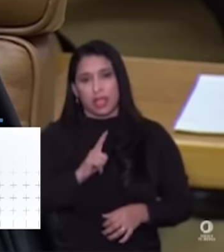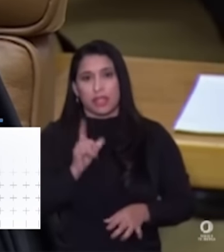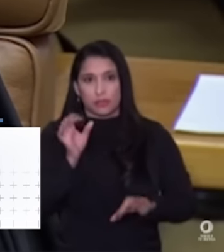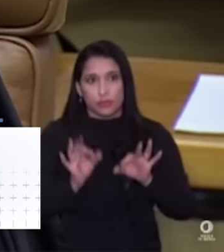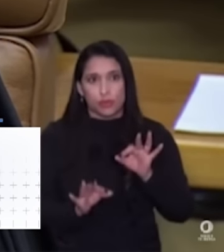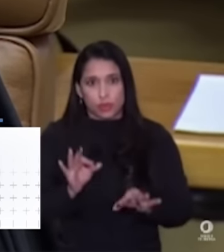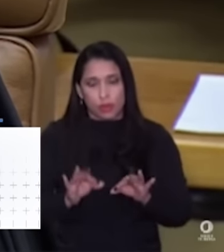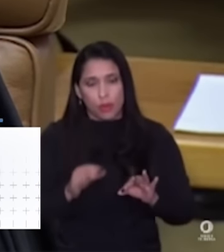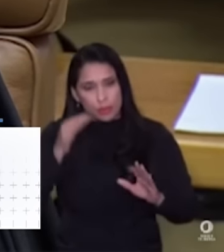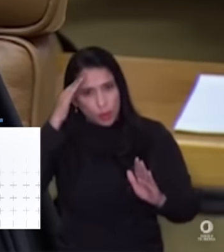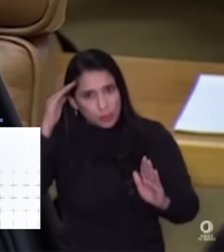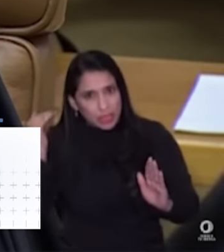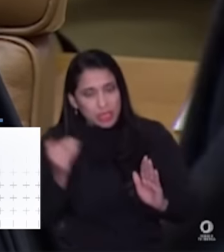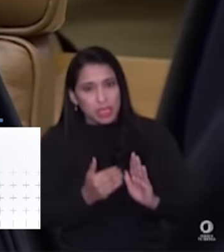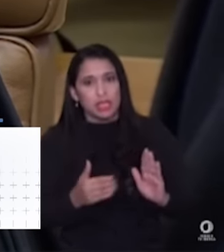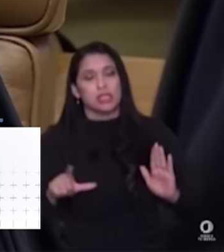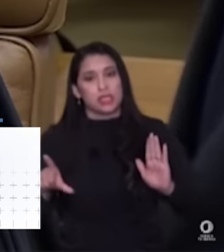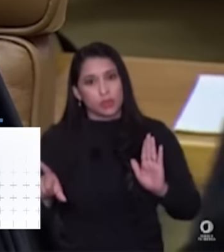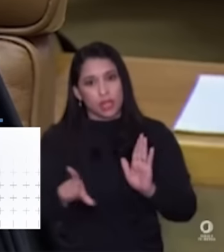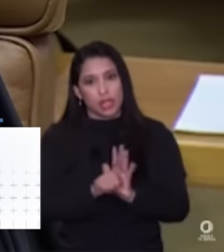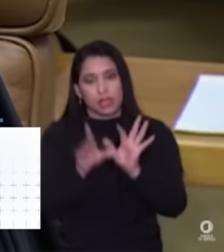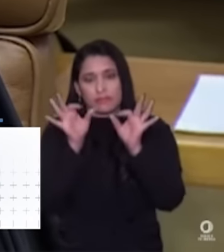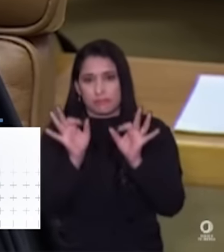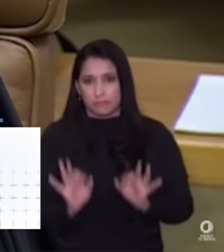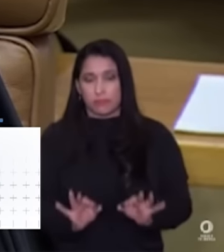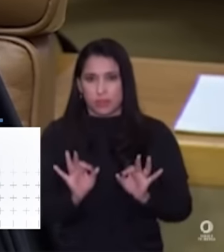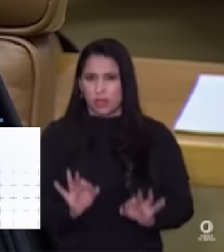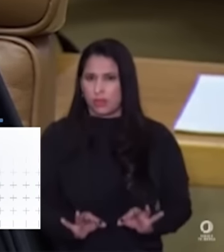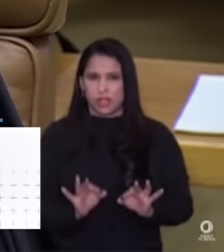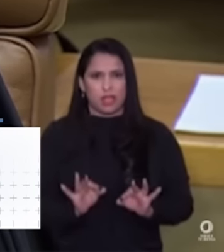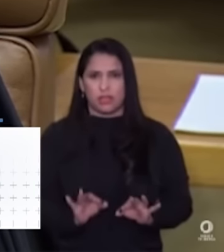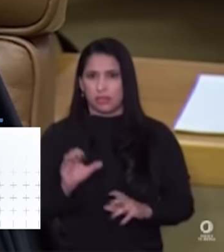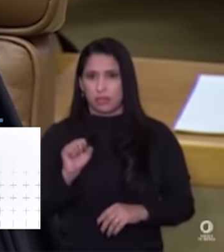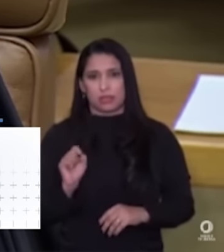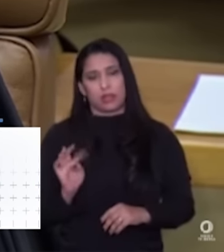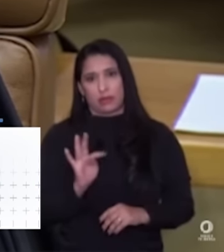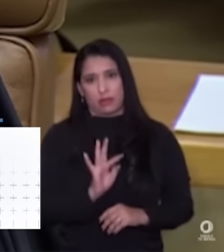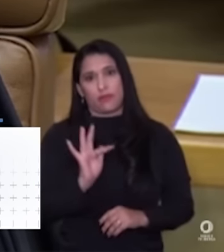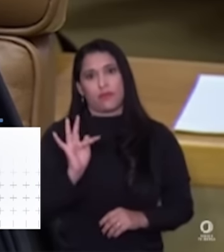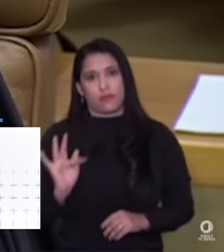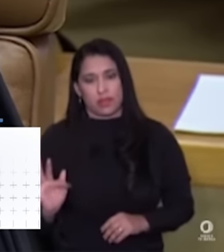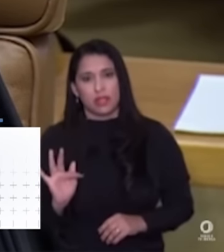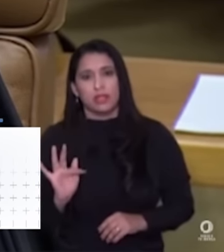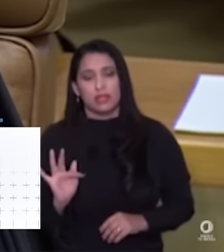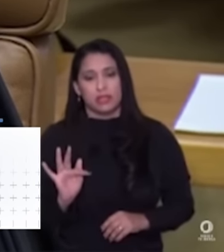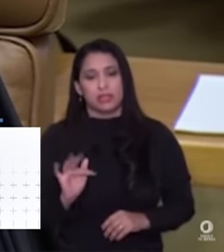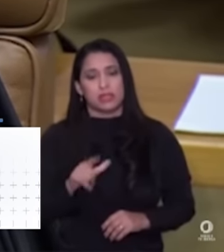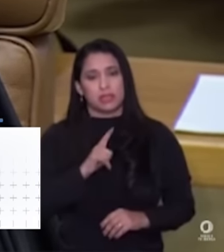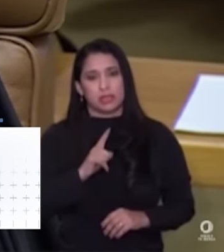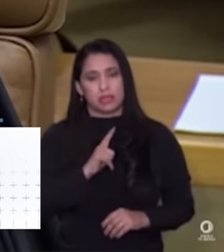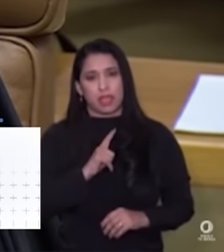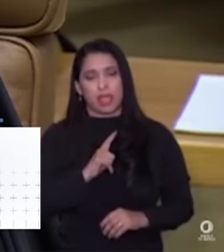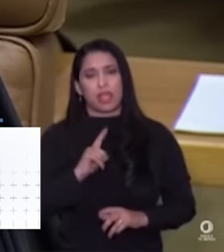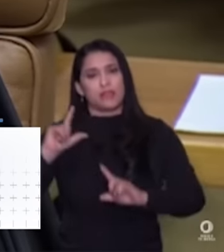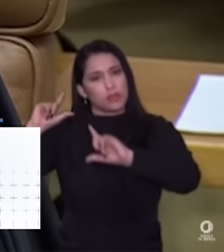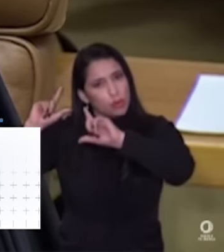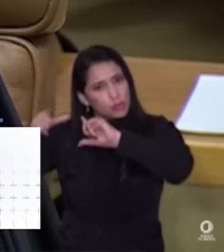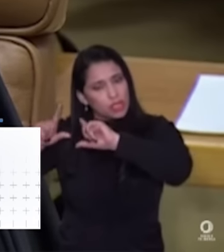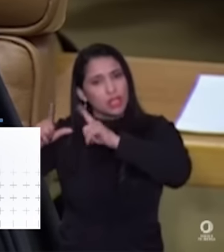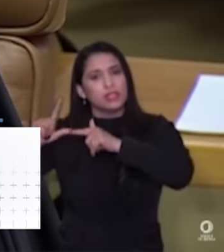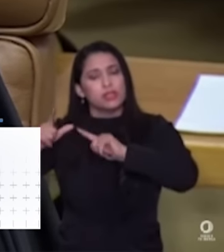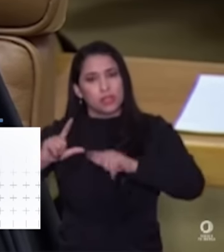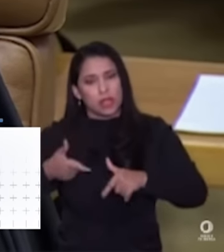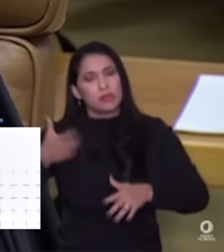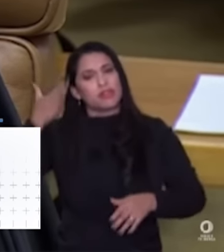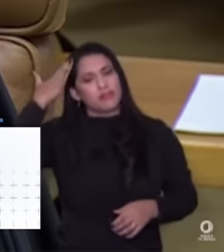devido processo legal. Tenho certeza de que este Supremo Tribunal Federal, honrando suas melhores tradições,